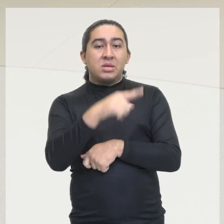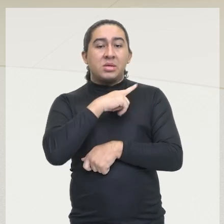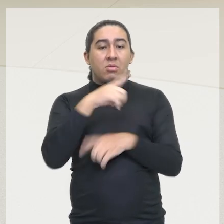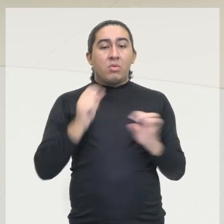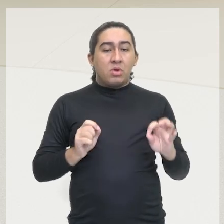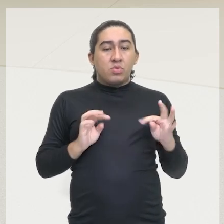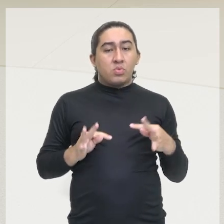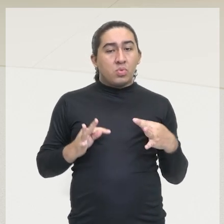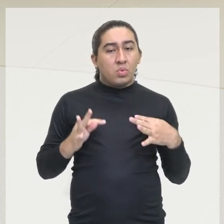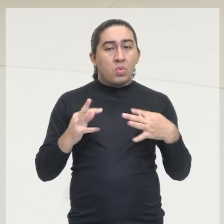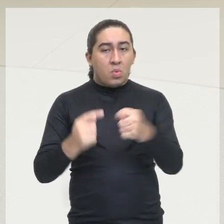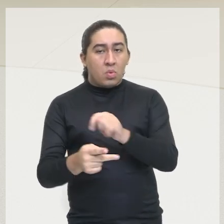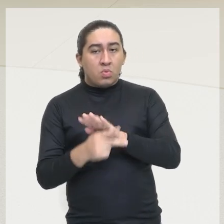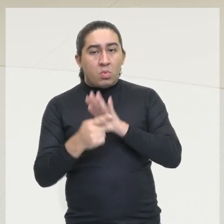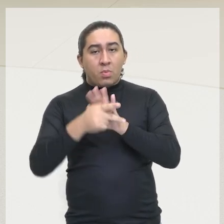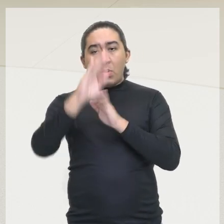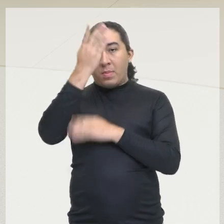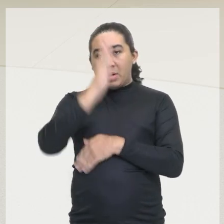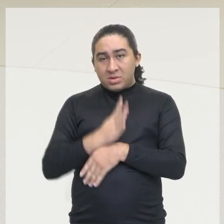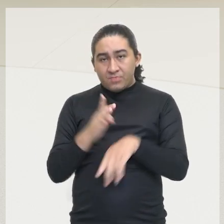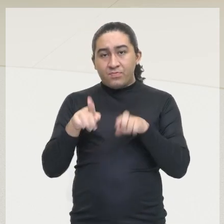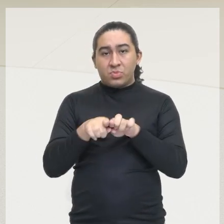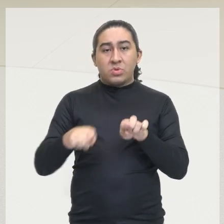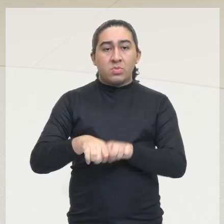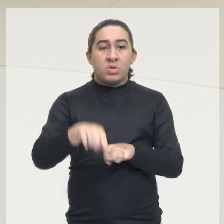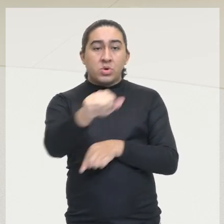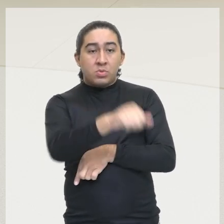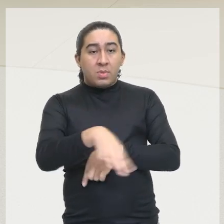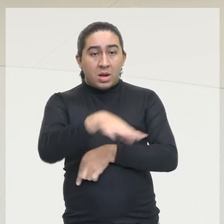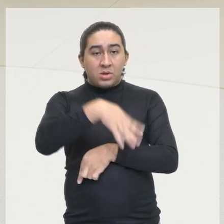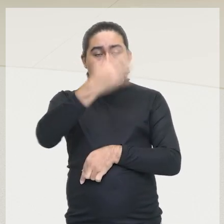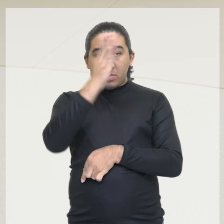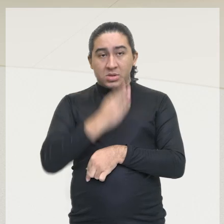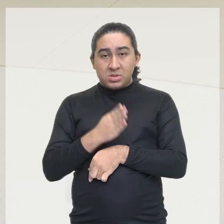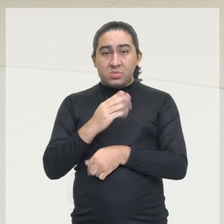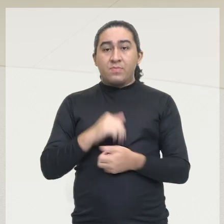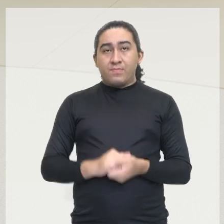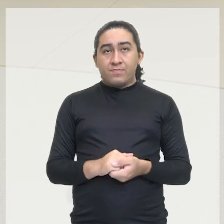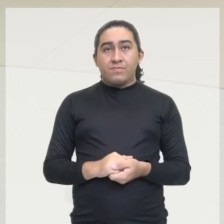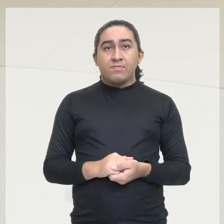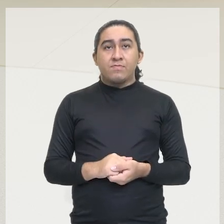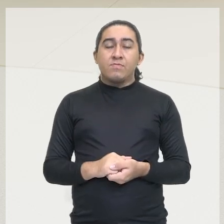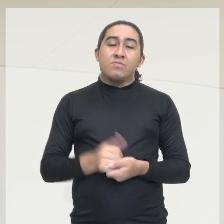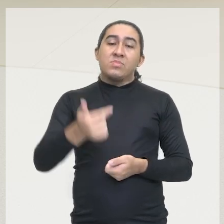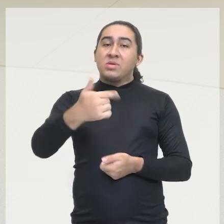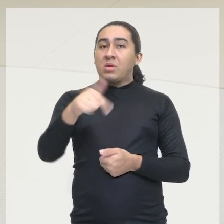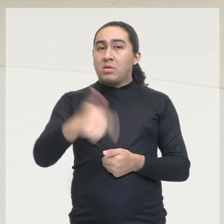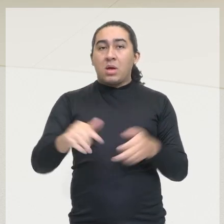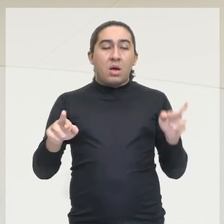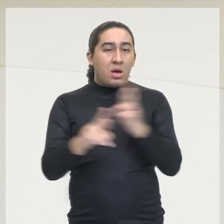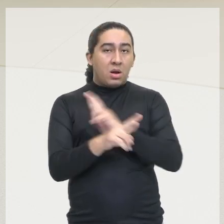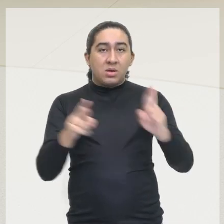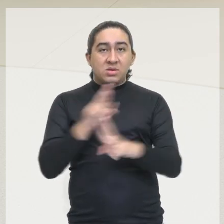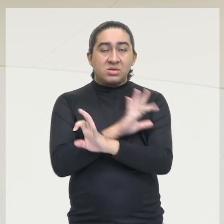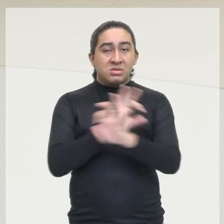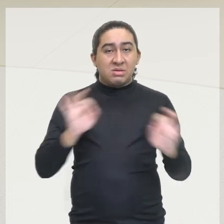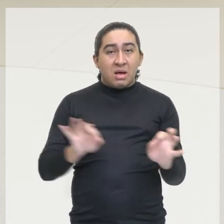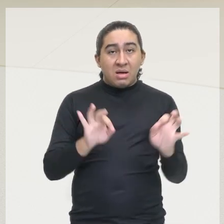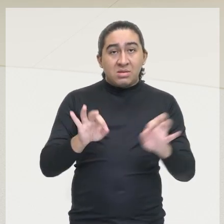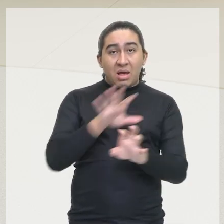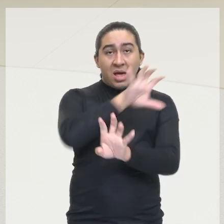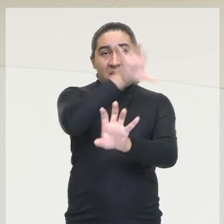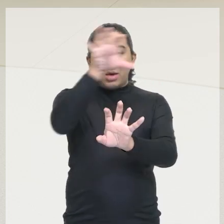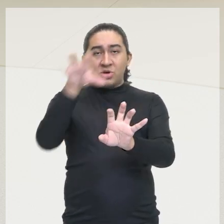de todo o Brasil, o território do Brasil. Eles não estão relacionados às